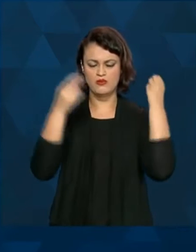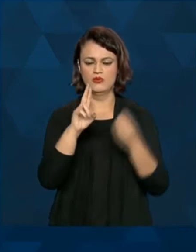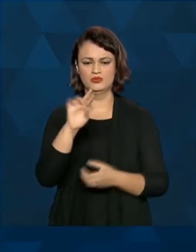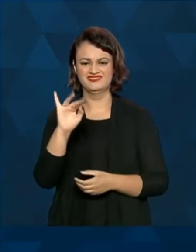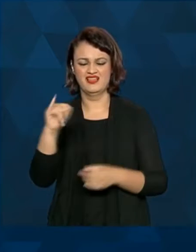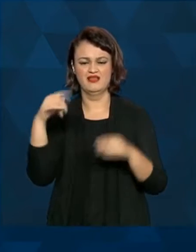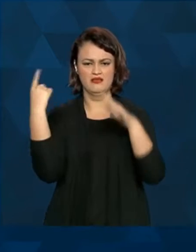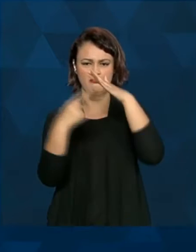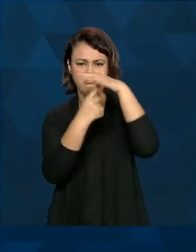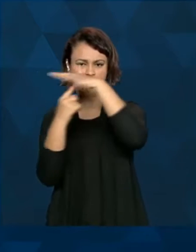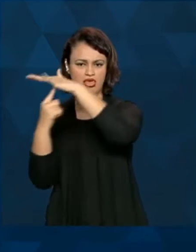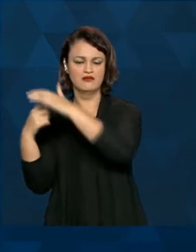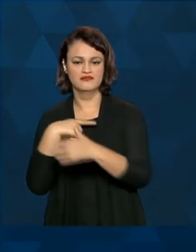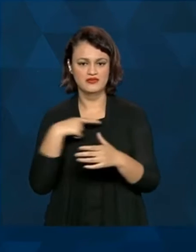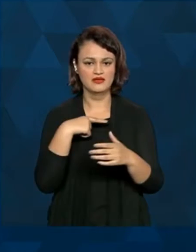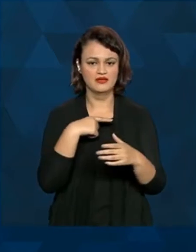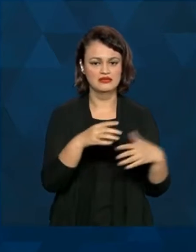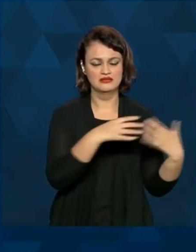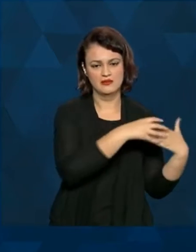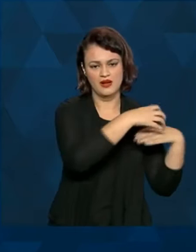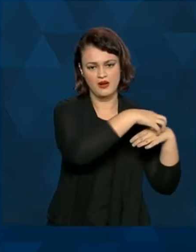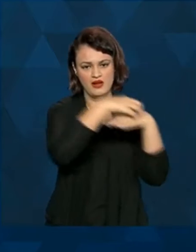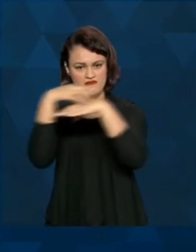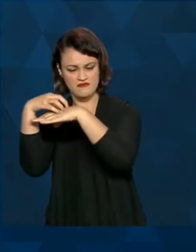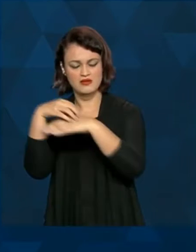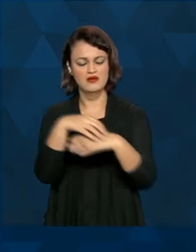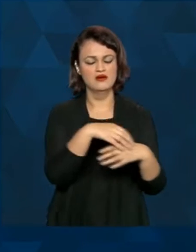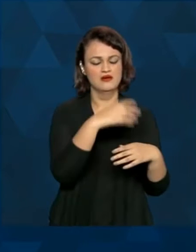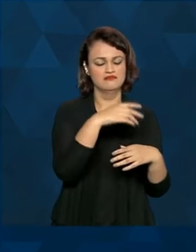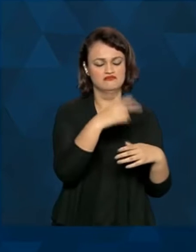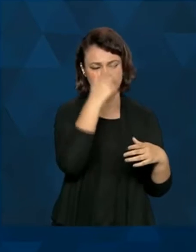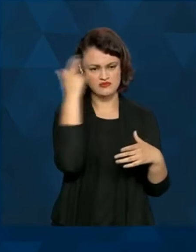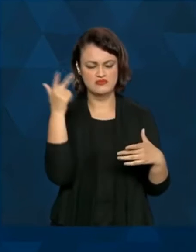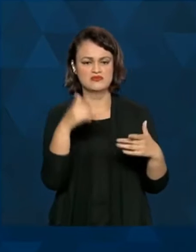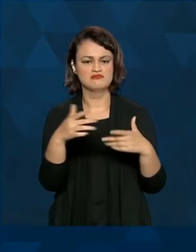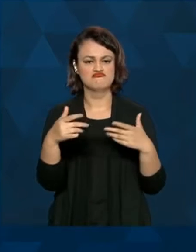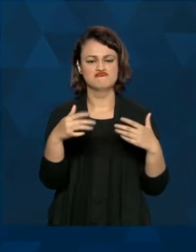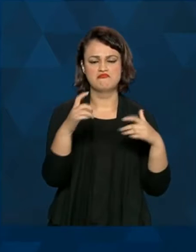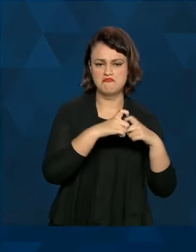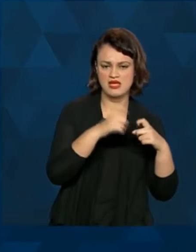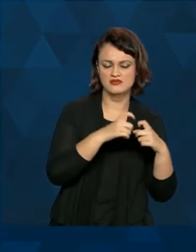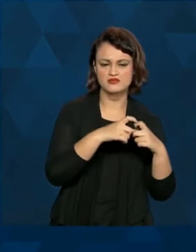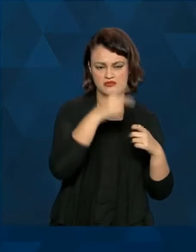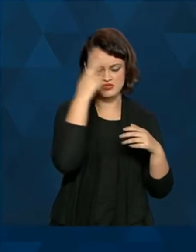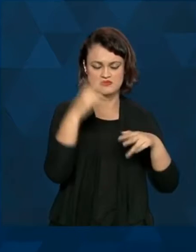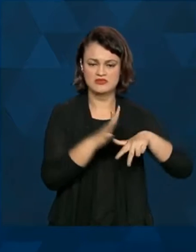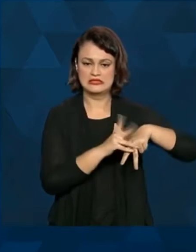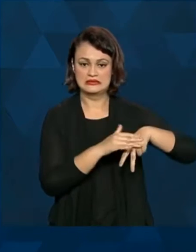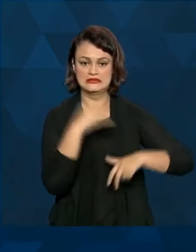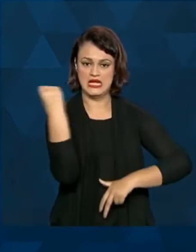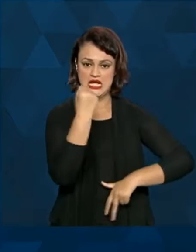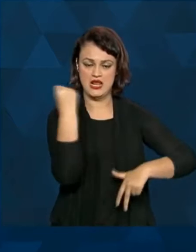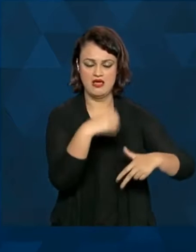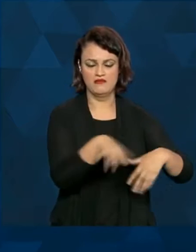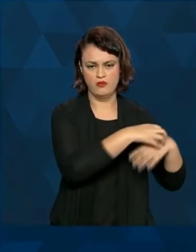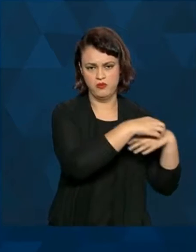aéreas, para possibilitar o transporte e a evacuação médica de um paciente no estado mais